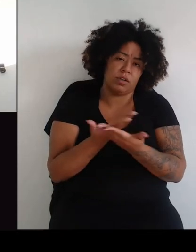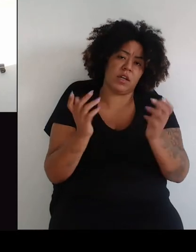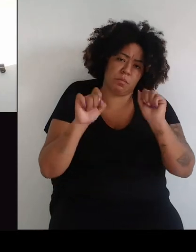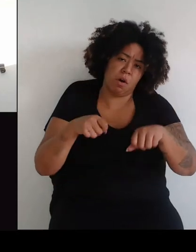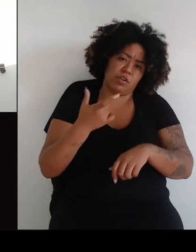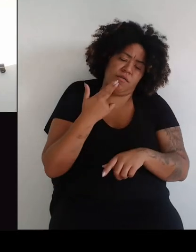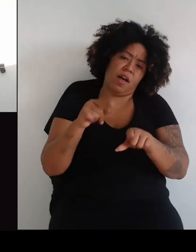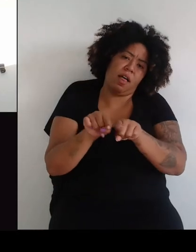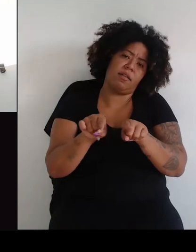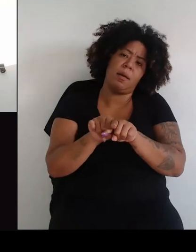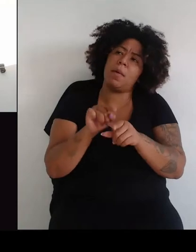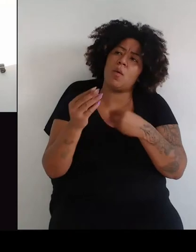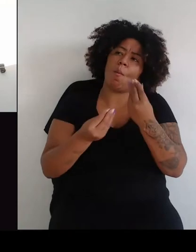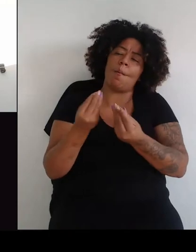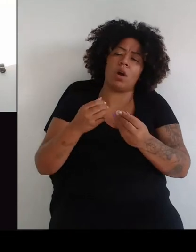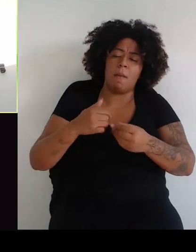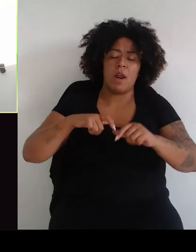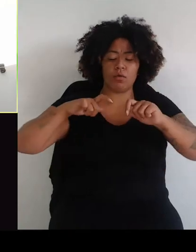minhas anteriores também